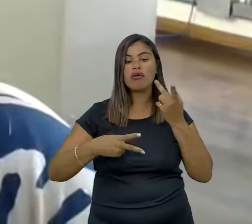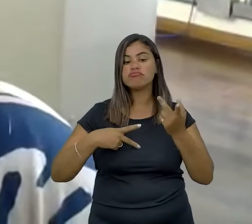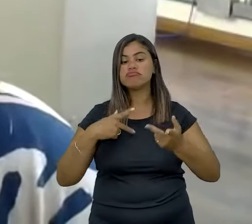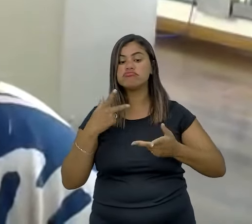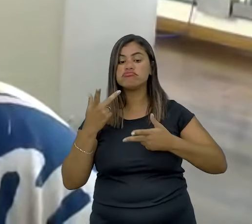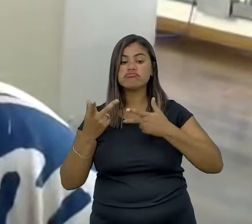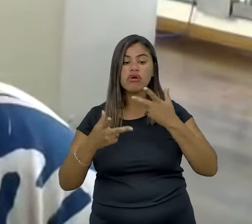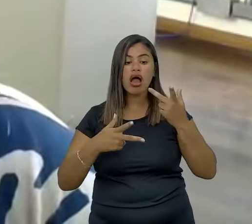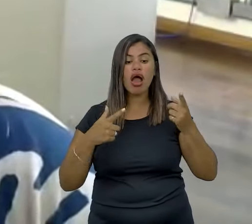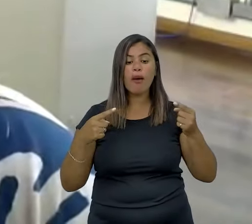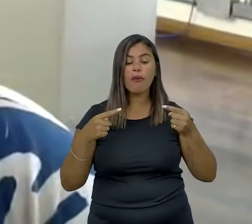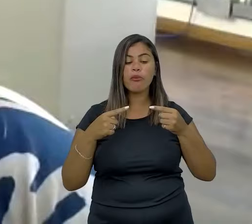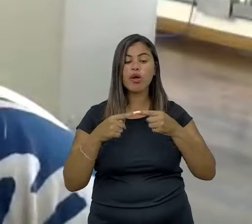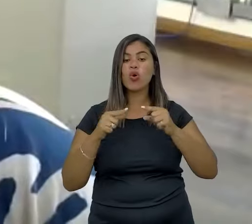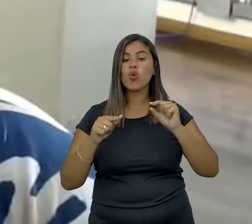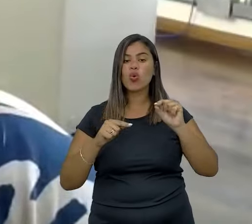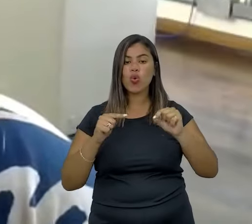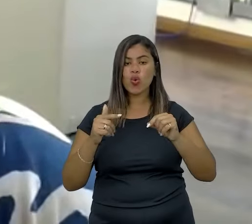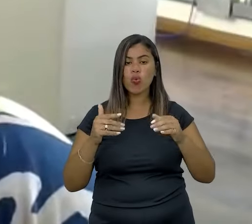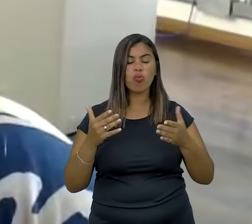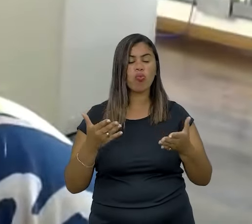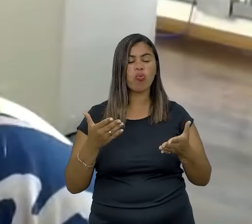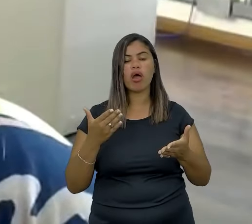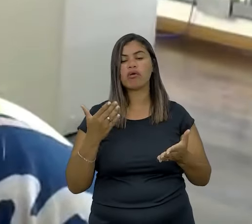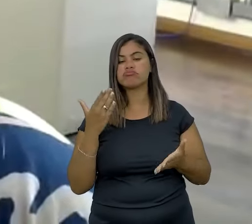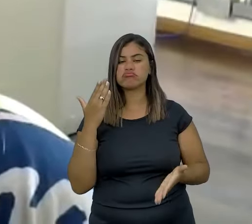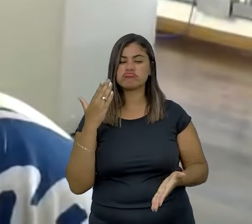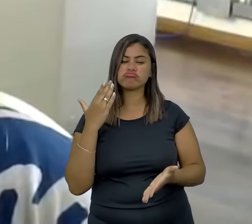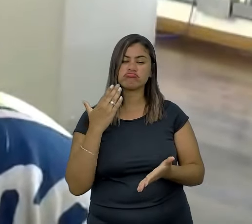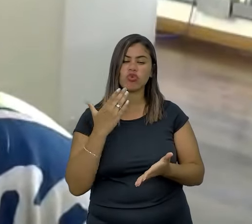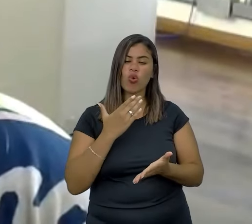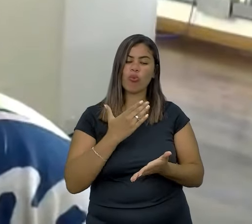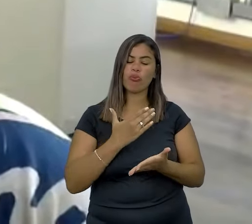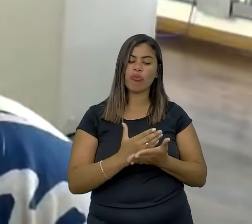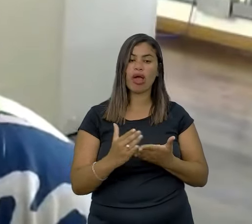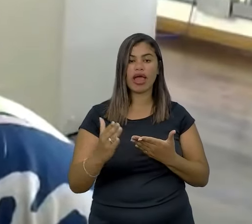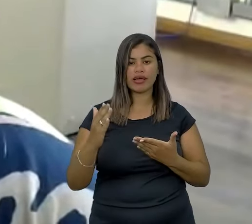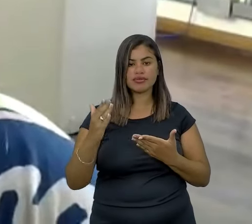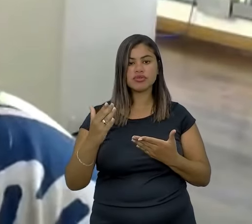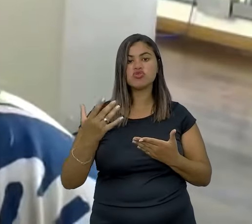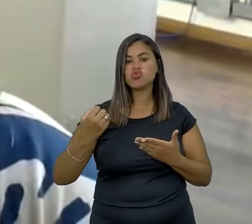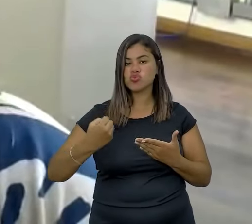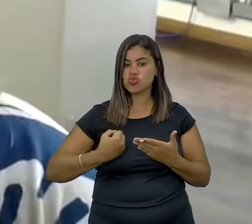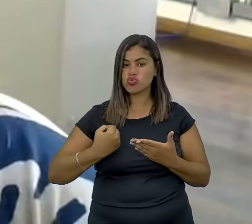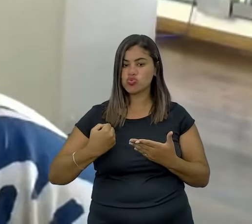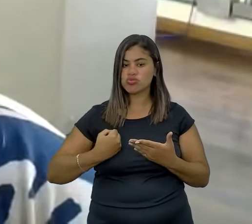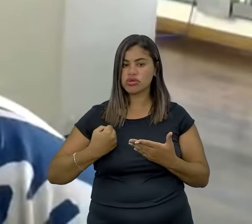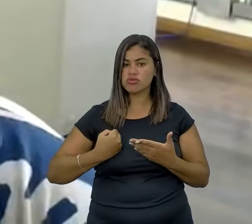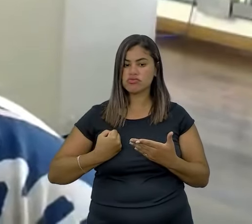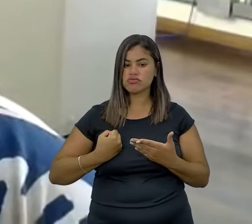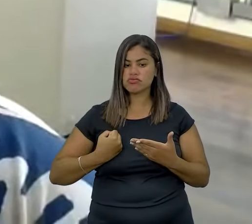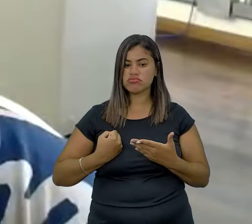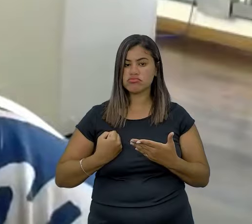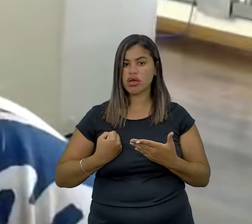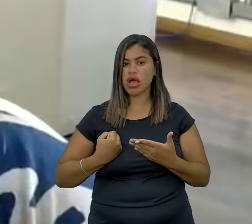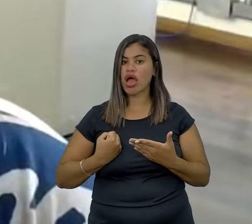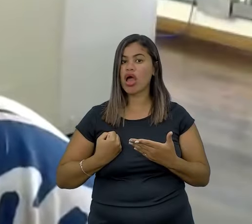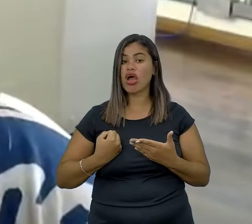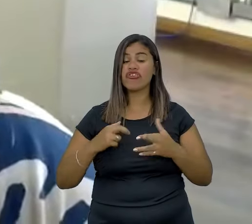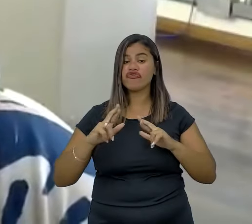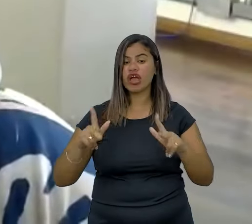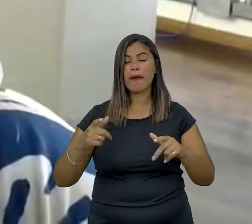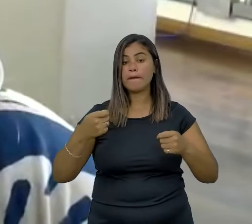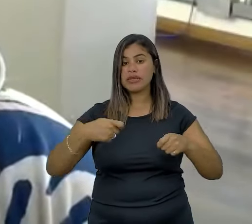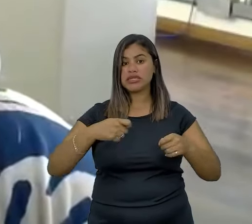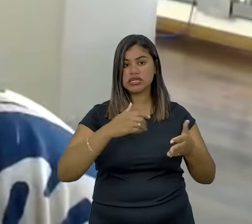passa a começar de um nível arbitrário, né? Então, de um determinado número, sem ser do início,